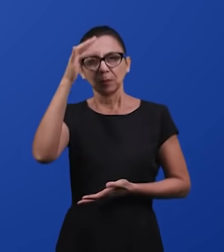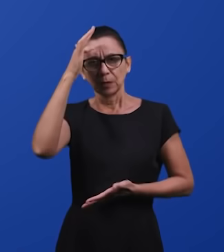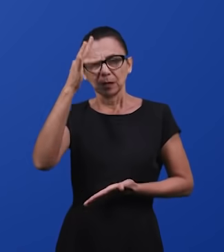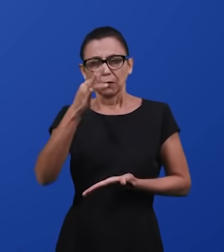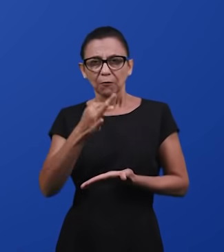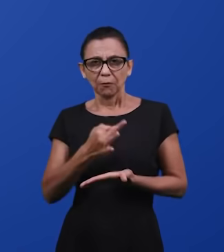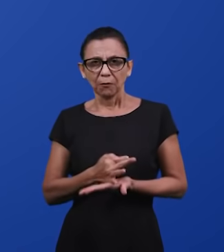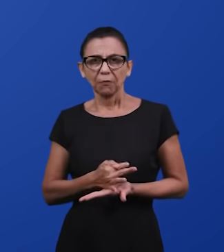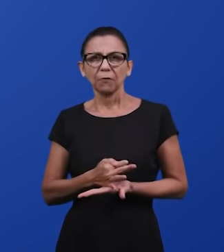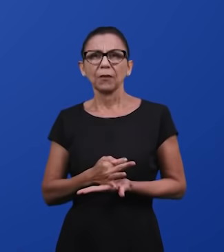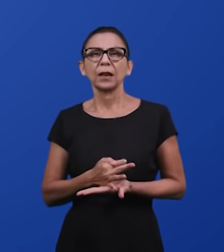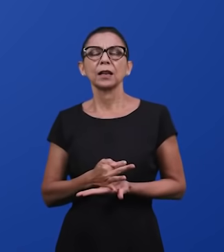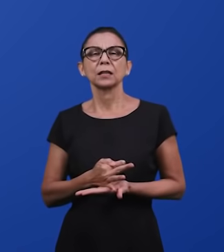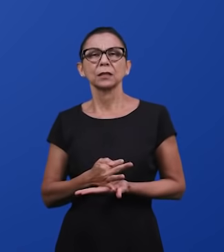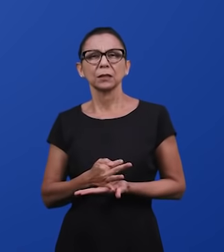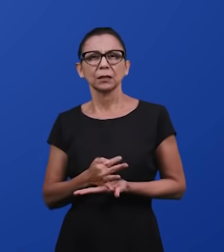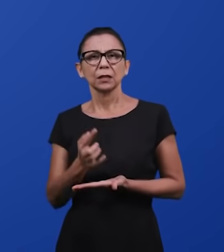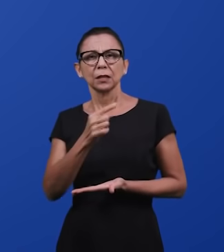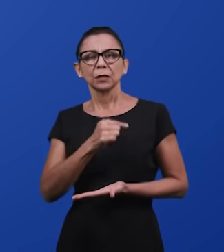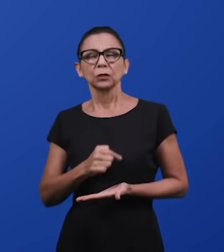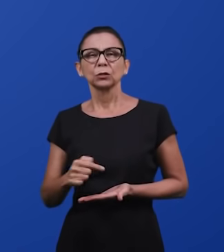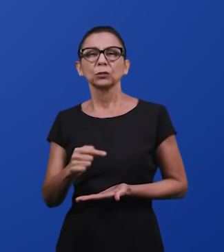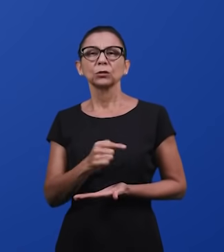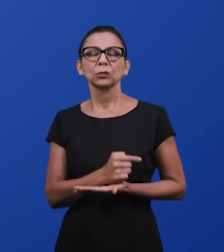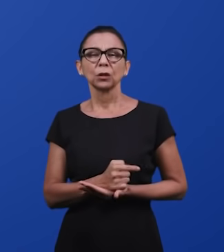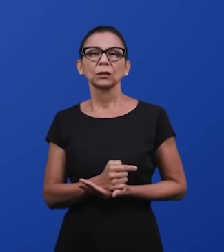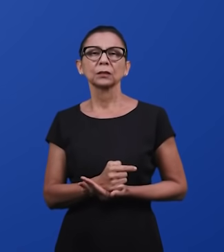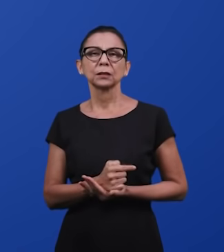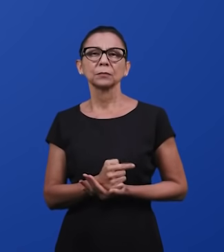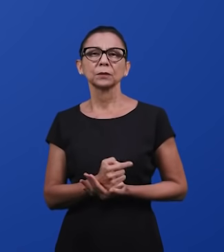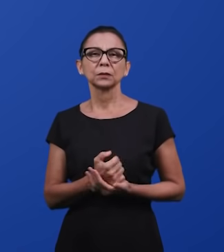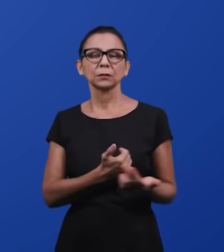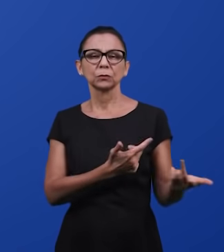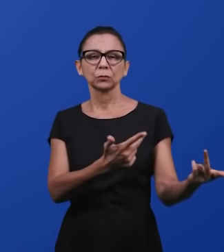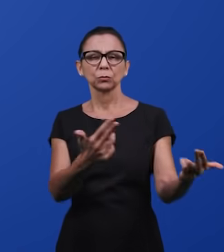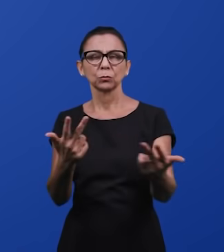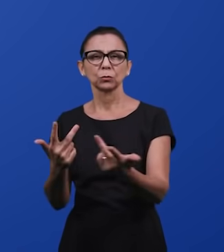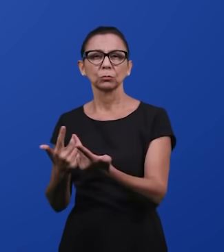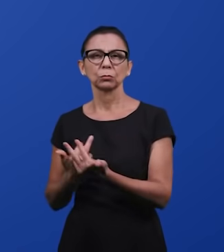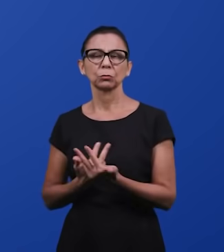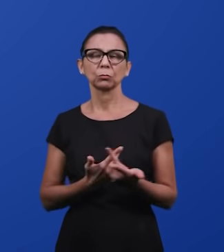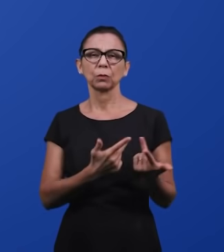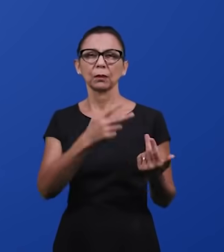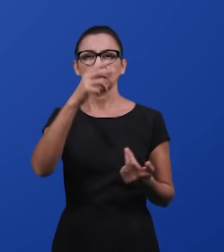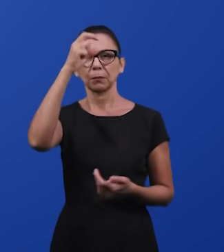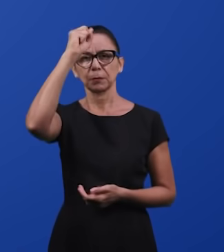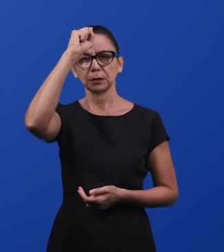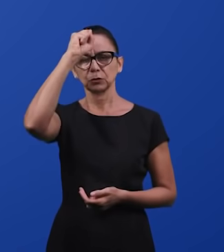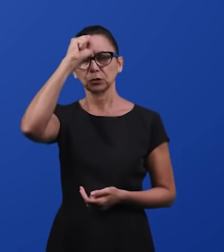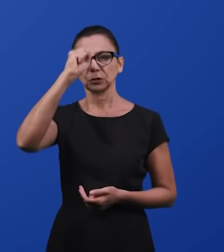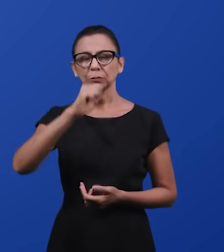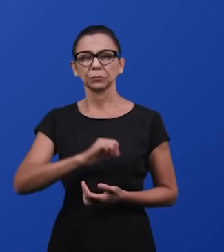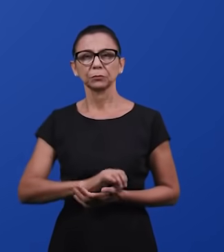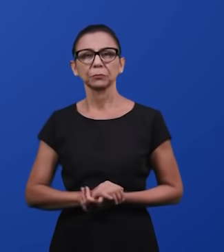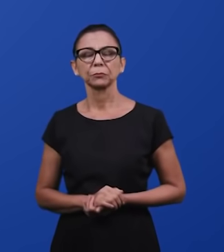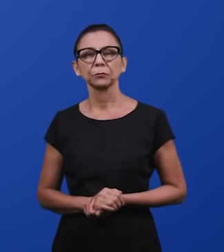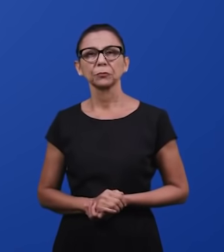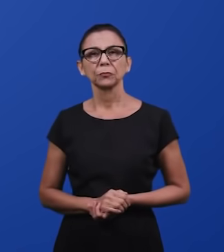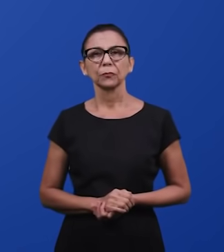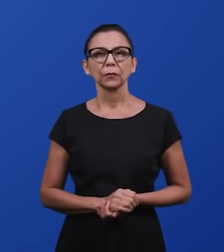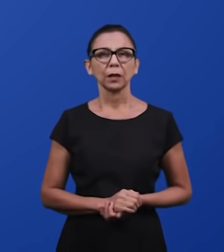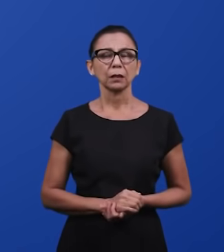Nós também verdadeiramente temos afiado as nossas espadas uns com os outros, com os irmãos. Muitas das vezes,